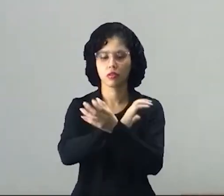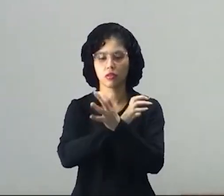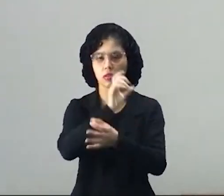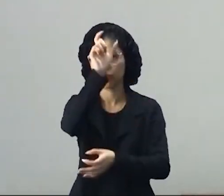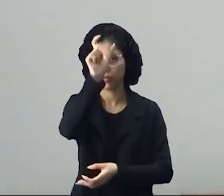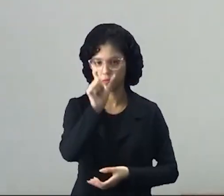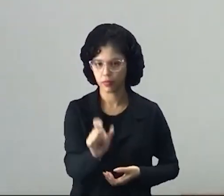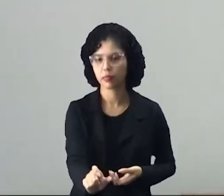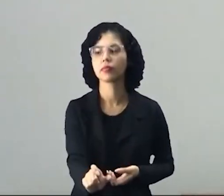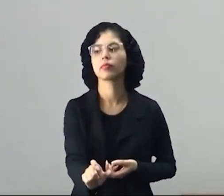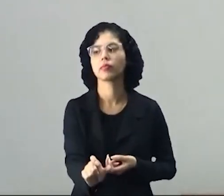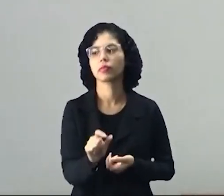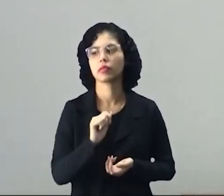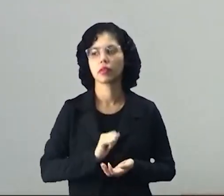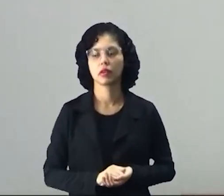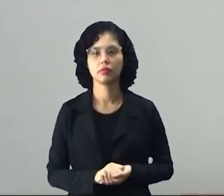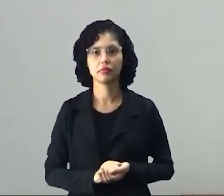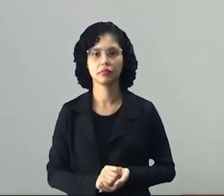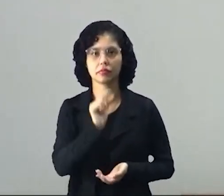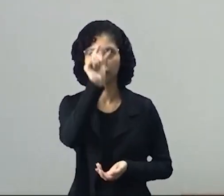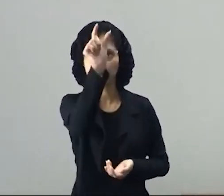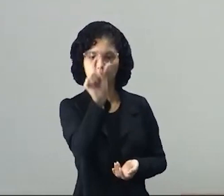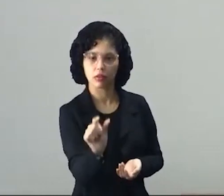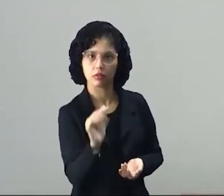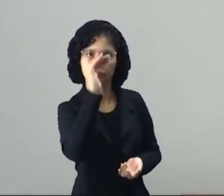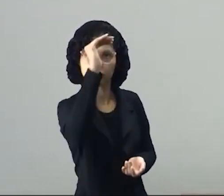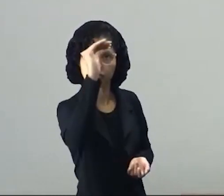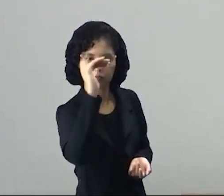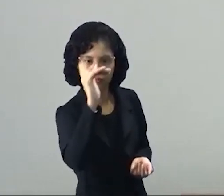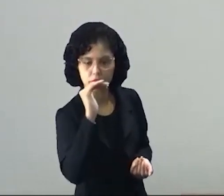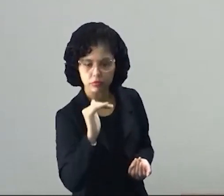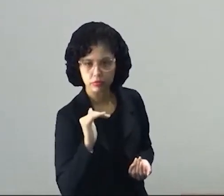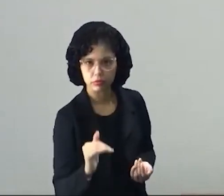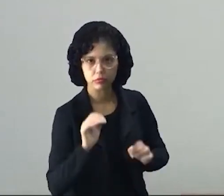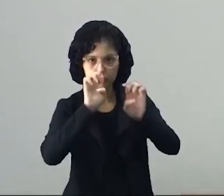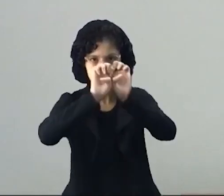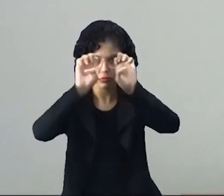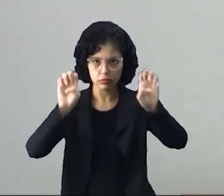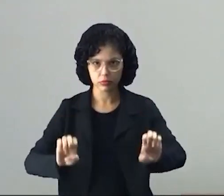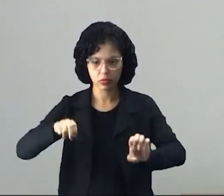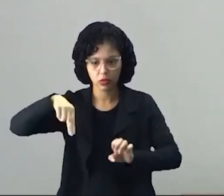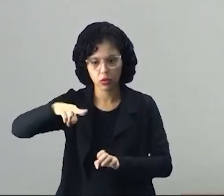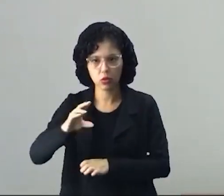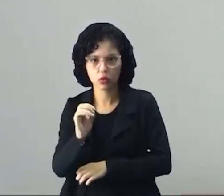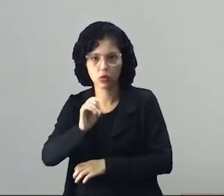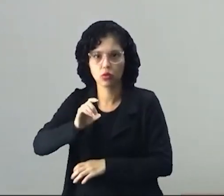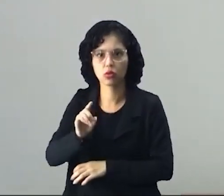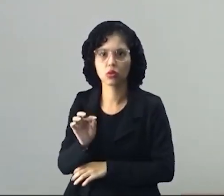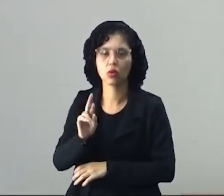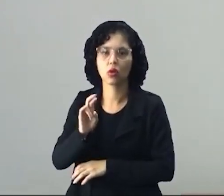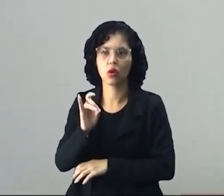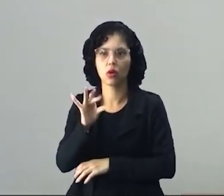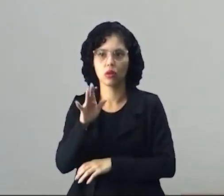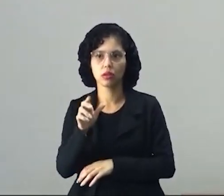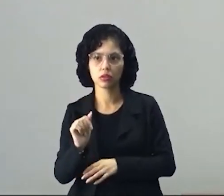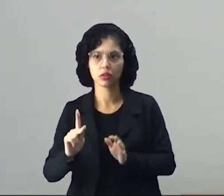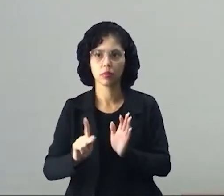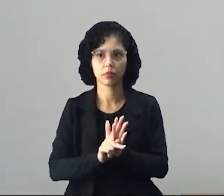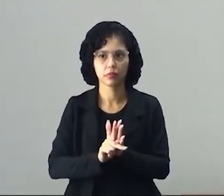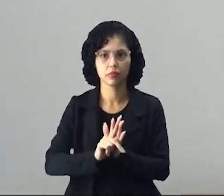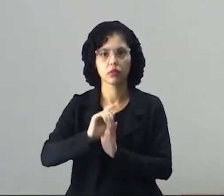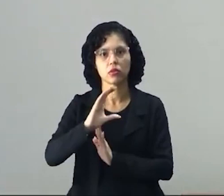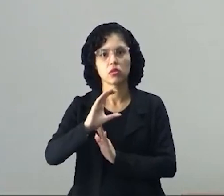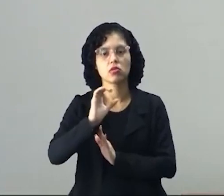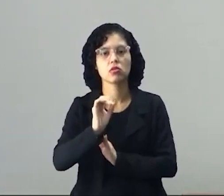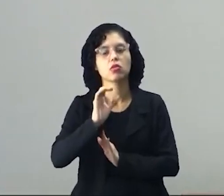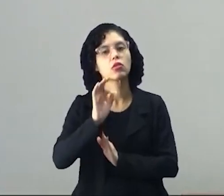vão ter uma coluna vertebral. Essa coluna vertebral ela vai produzir uma estrutura chamada notocorda, que é característica dos cordatos. O